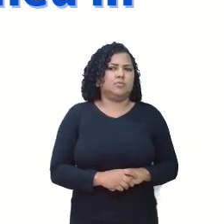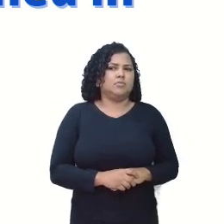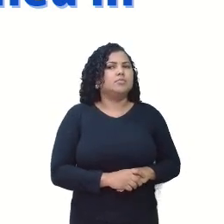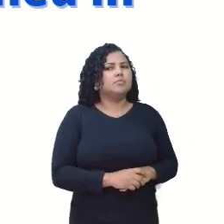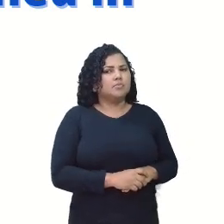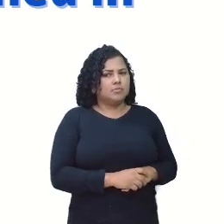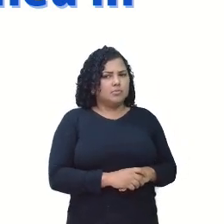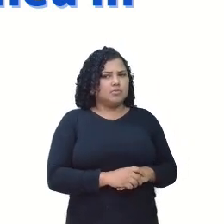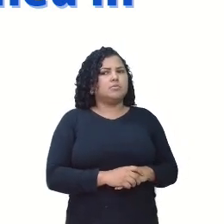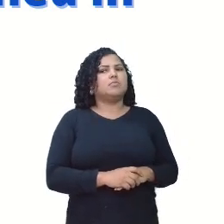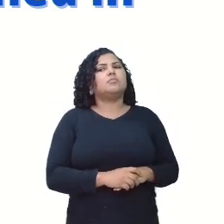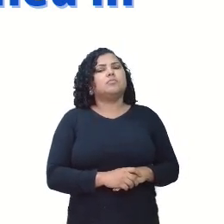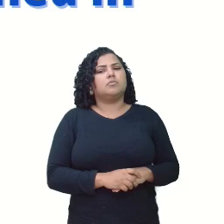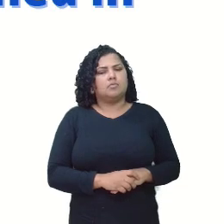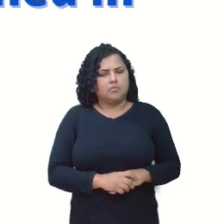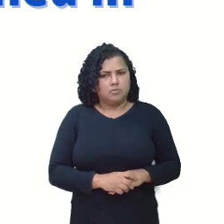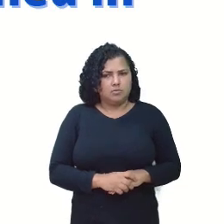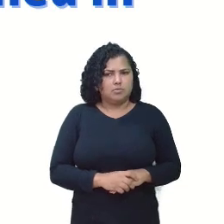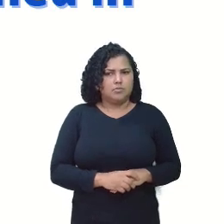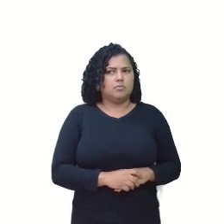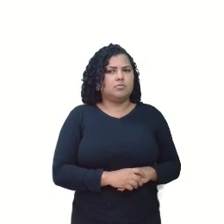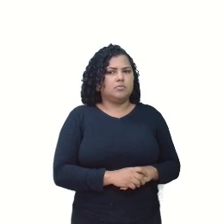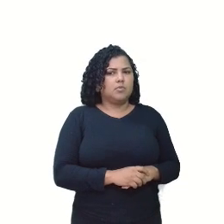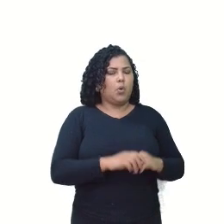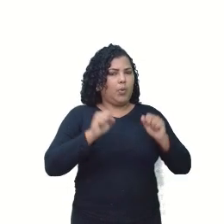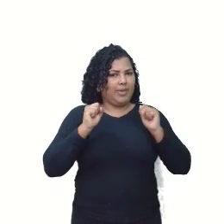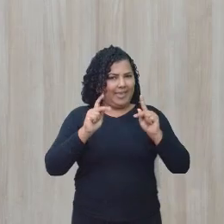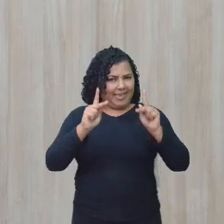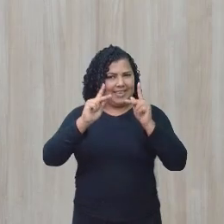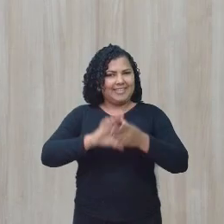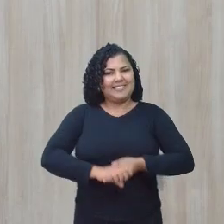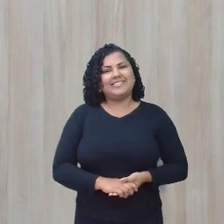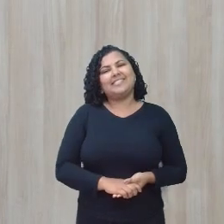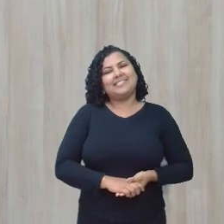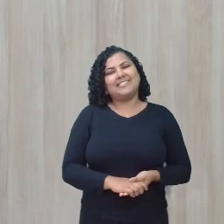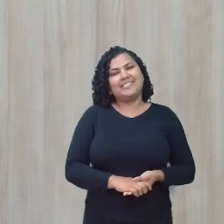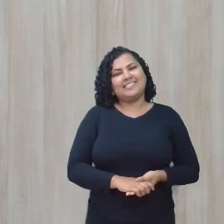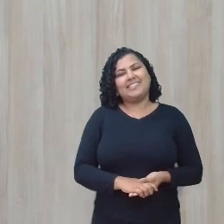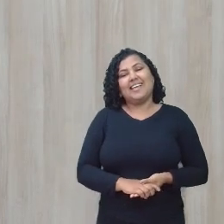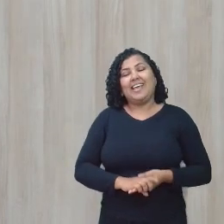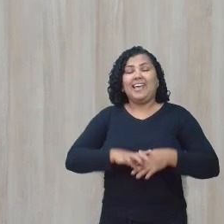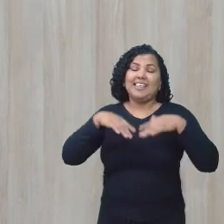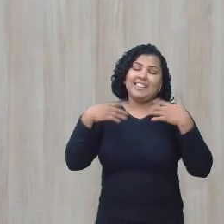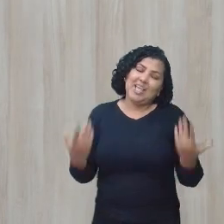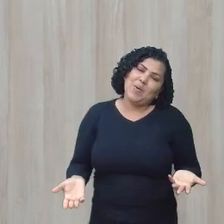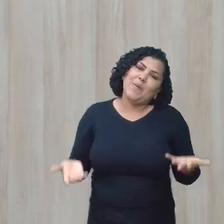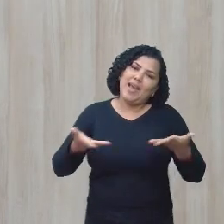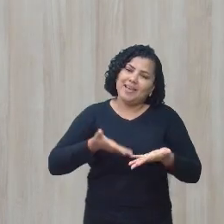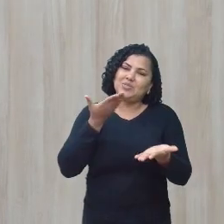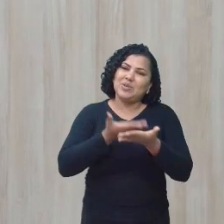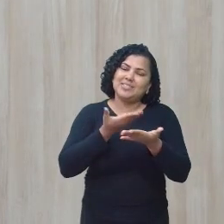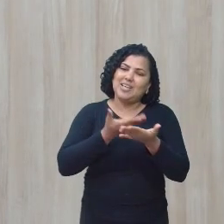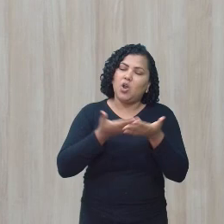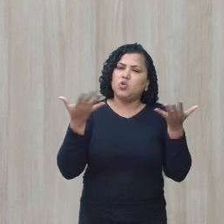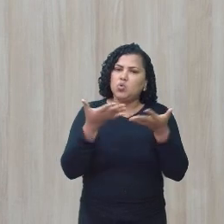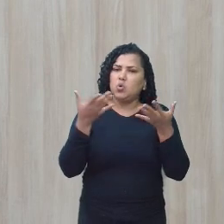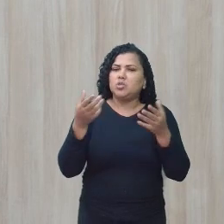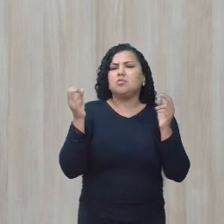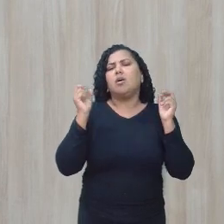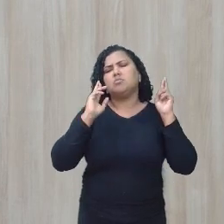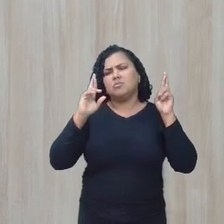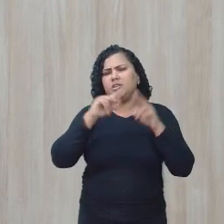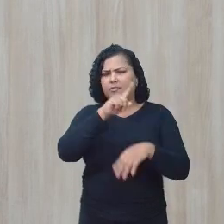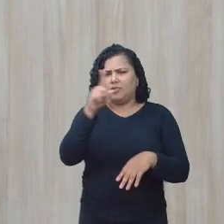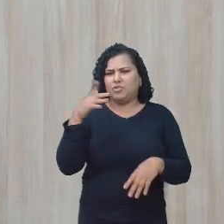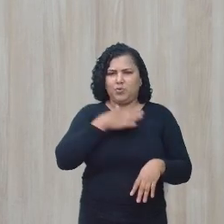things that were not mentioned in the class. Beleza? Então, gente, essa é a nossa aula de hoje. Espero que vocês tenham gostado,